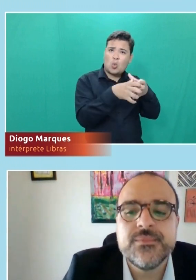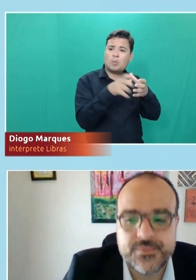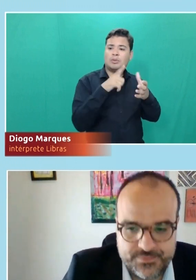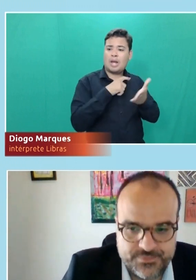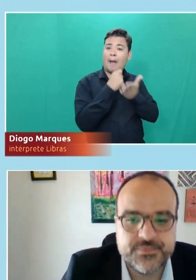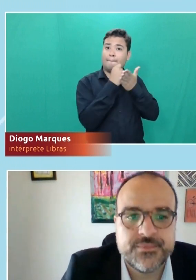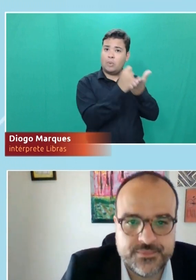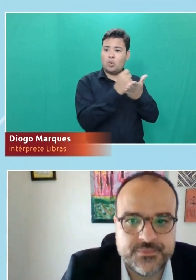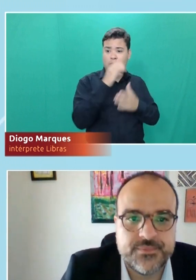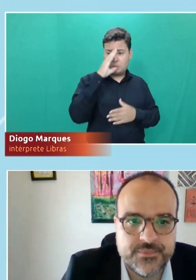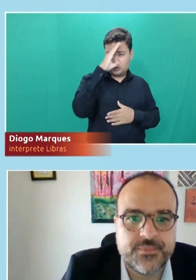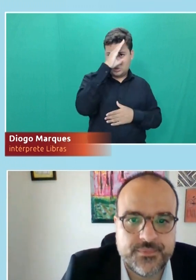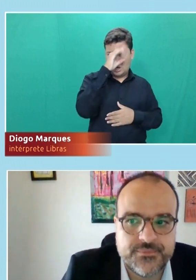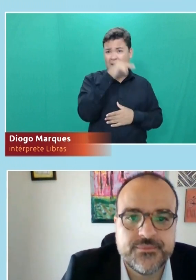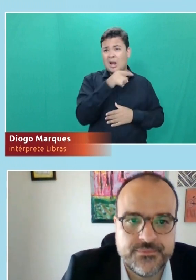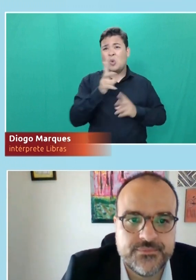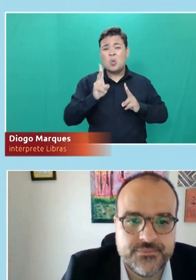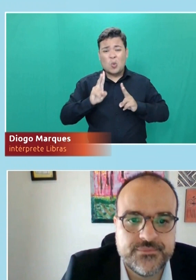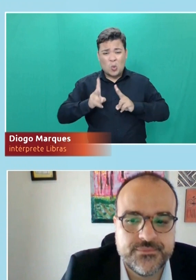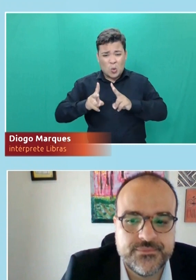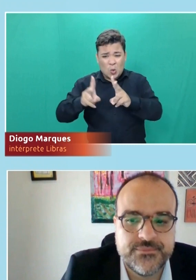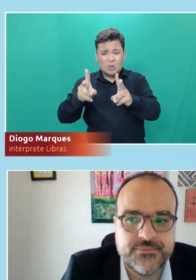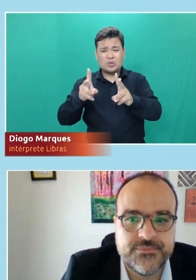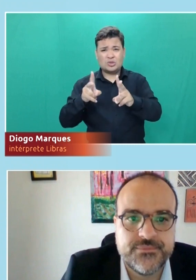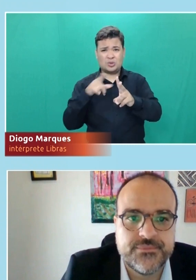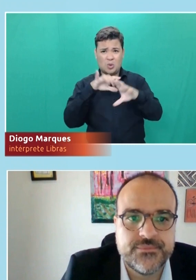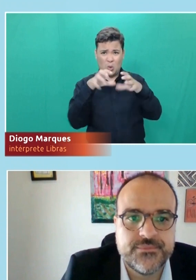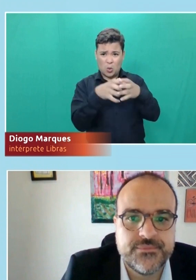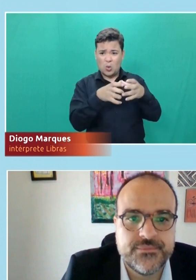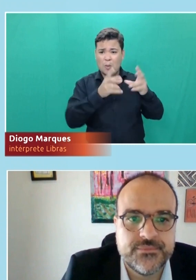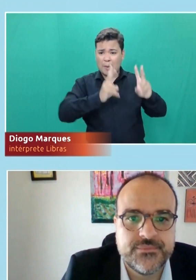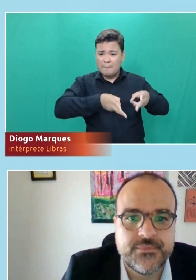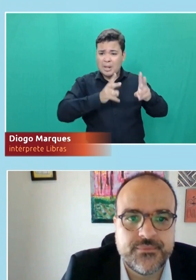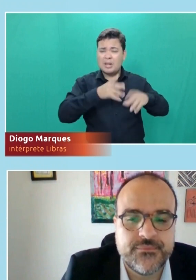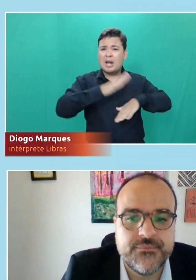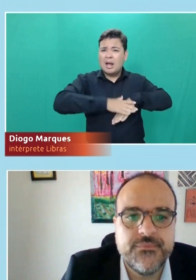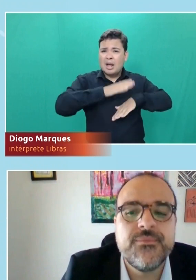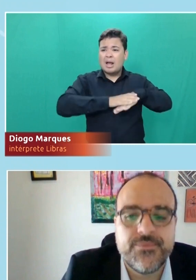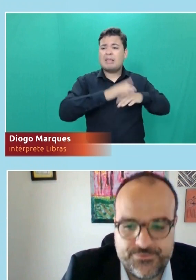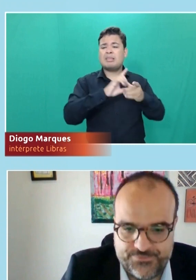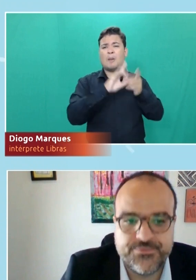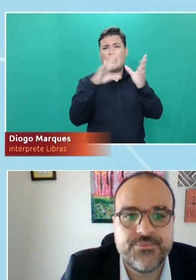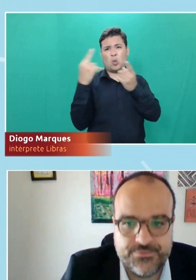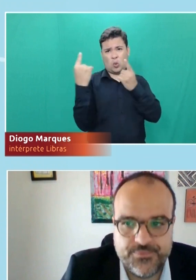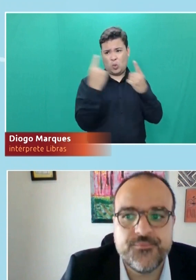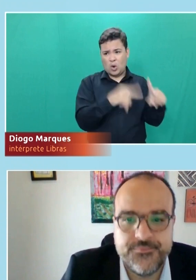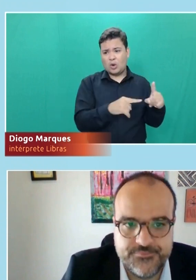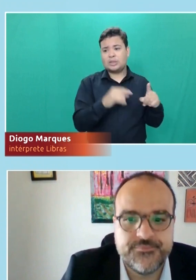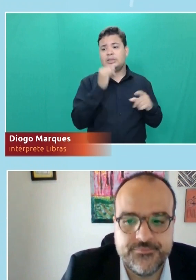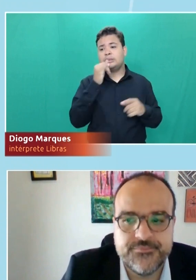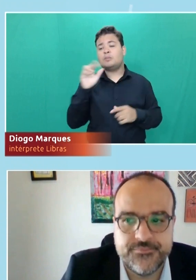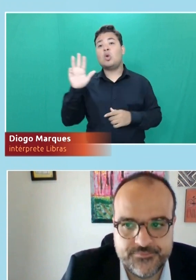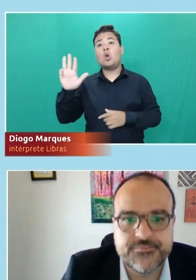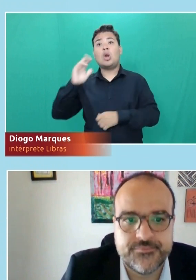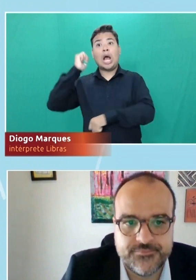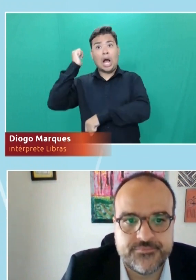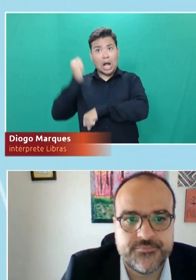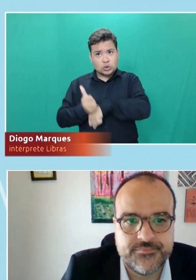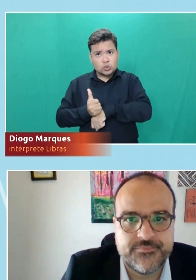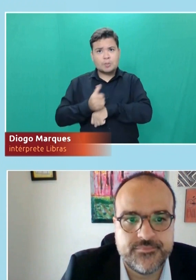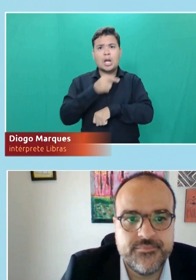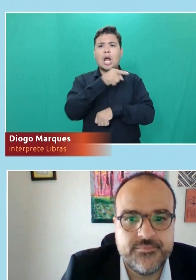continuar sendo um grupo considerado aí de práticas antidemocráticas quando o Lula assumir? O senhor vê